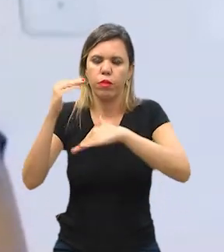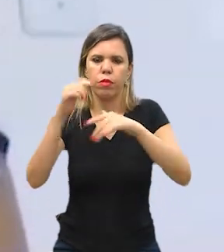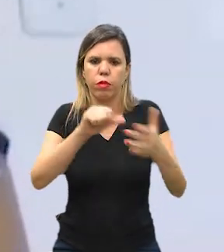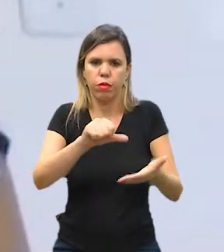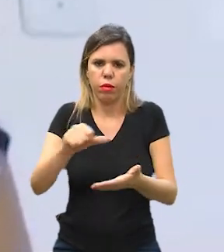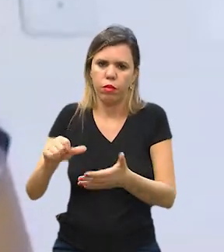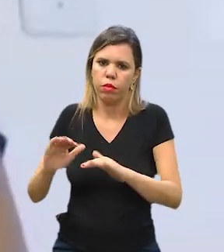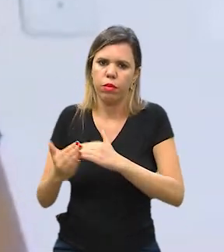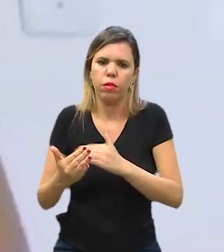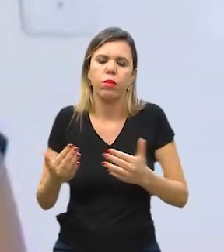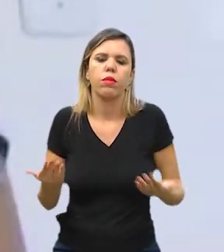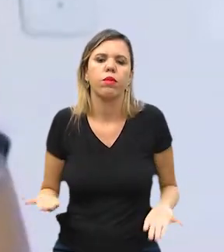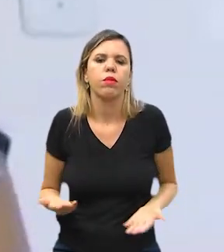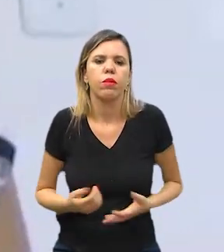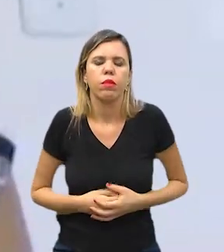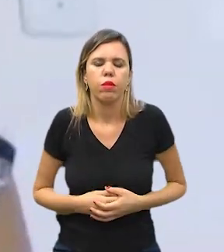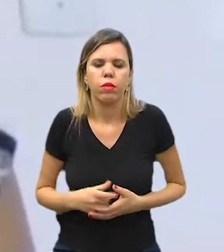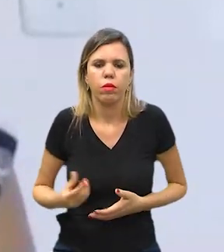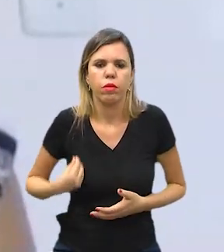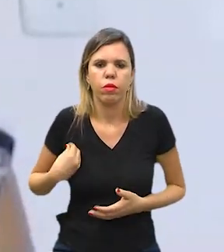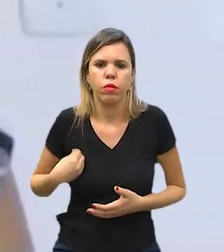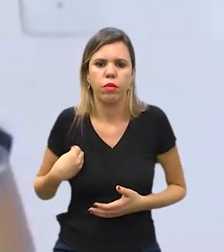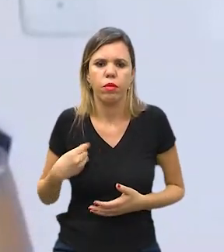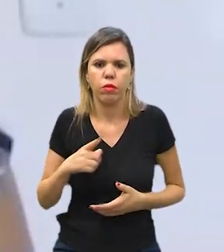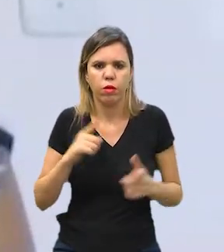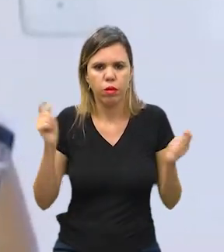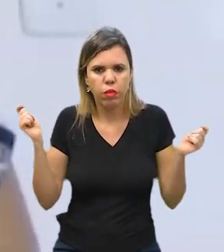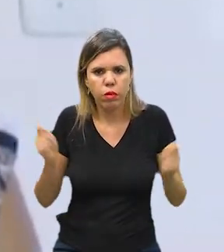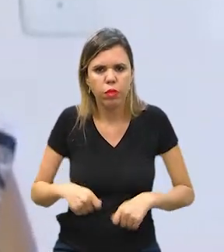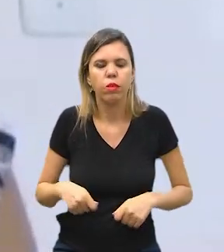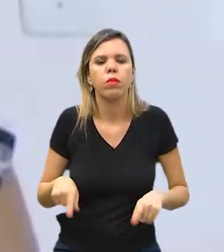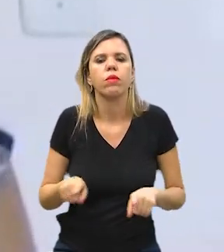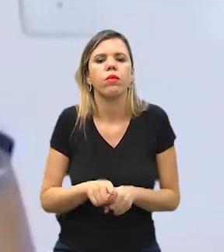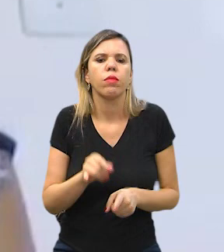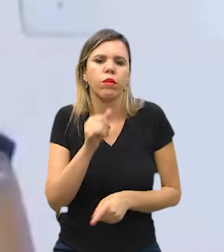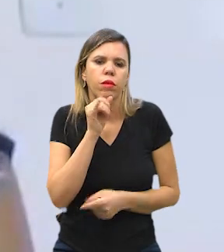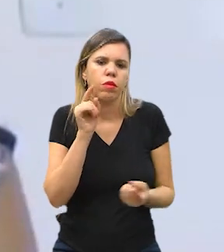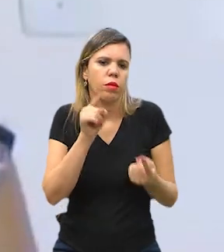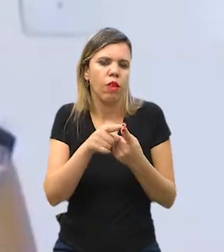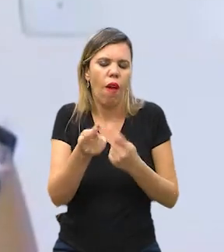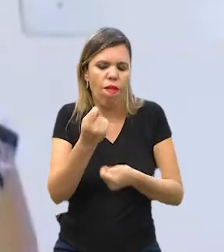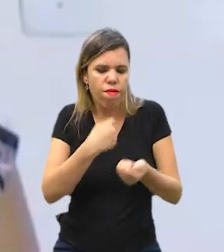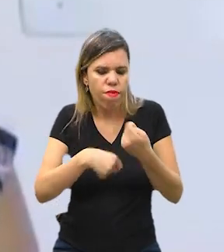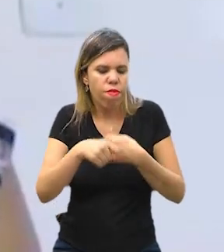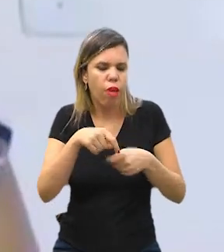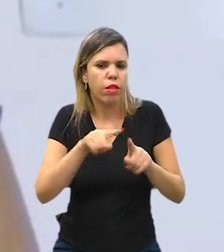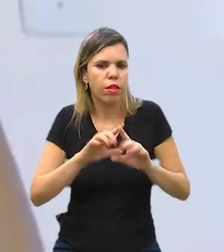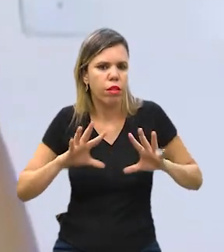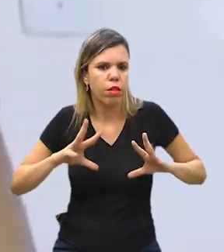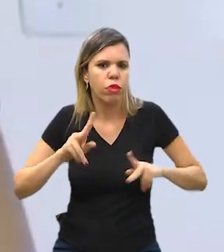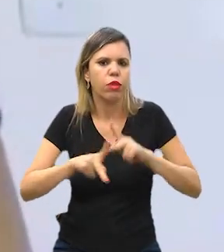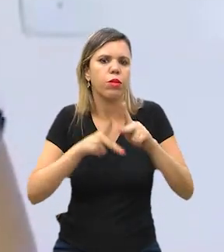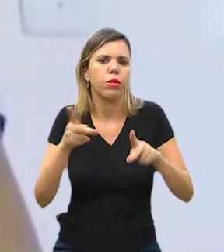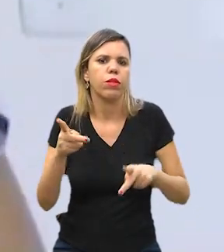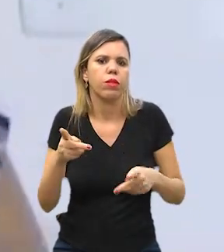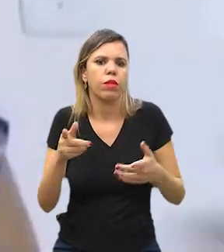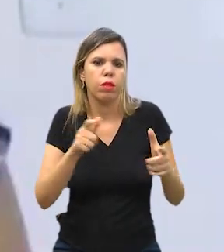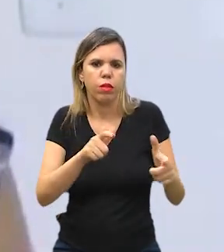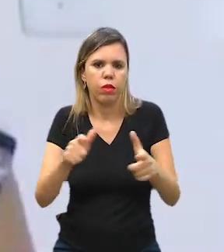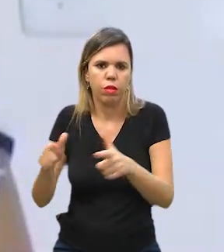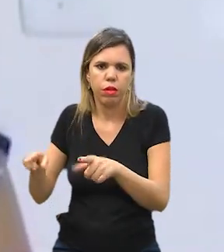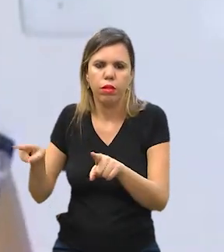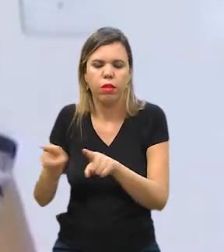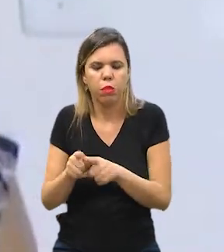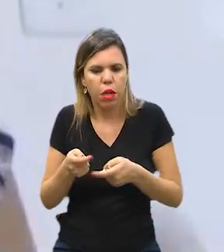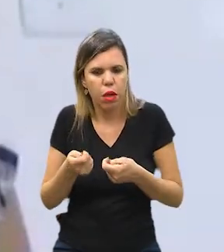próprio território, para o desenvolvimento local, né? Quando ali existe uma potência no sentido do negócio,